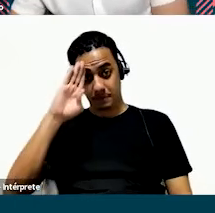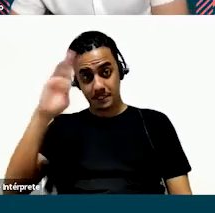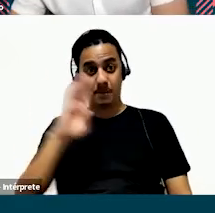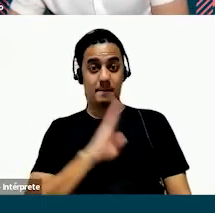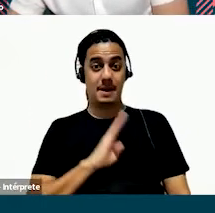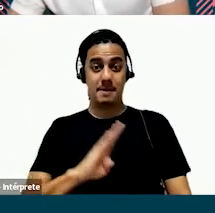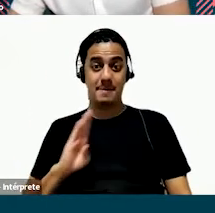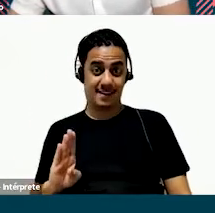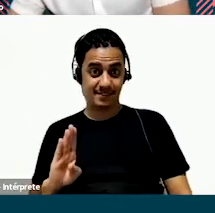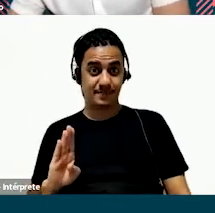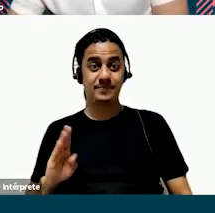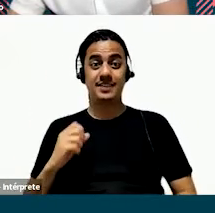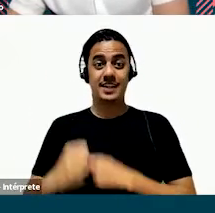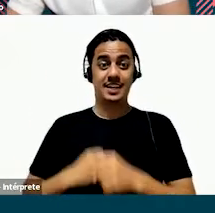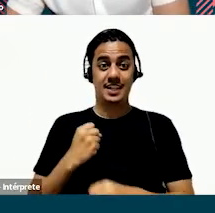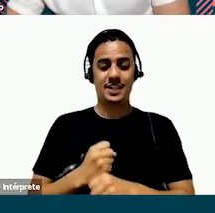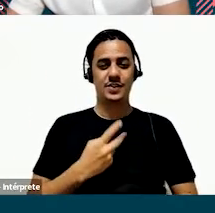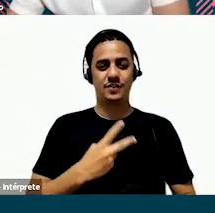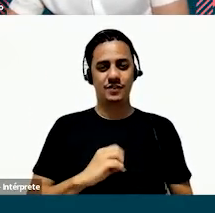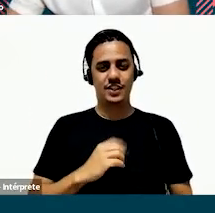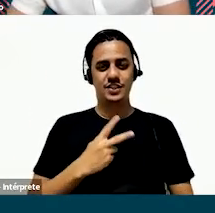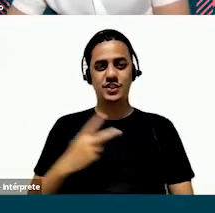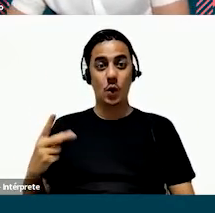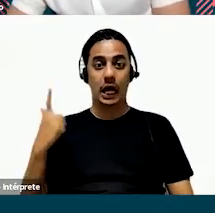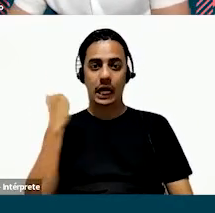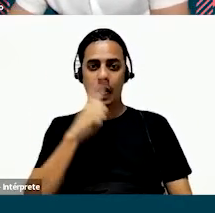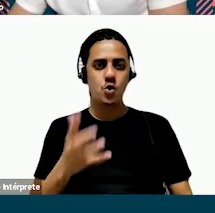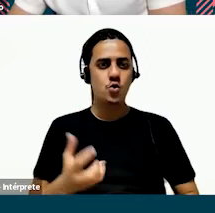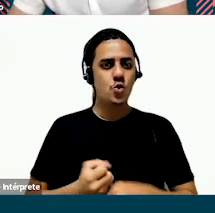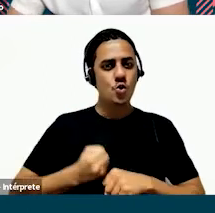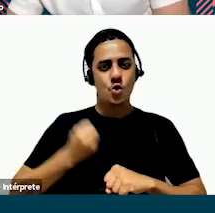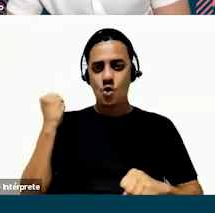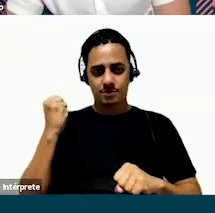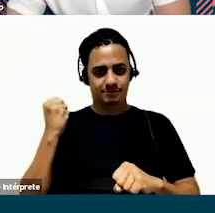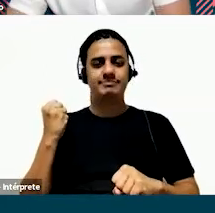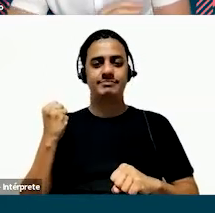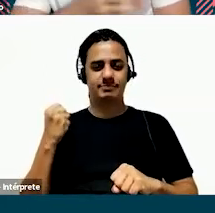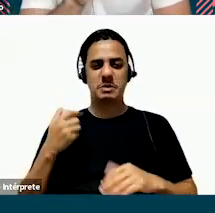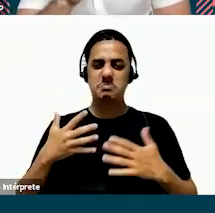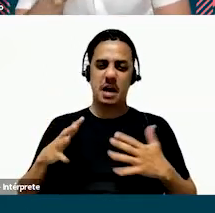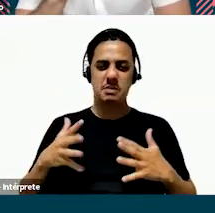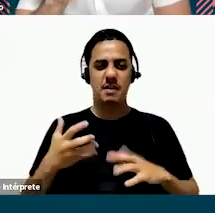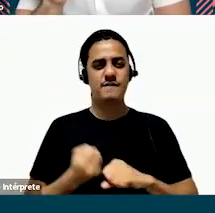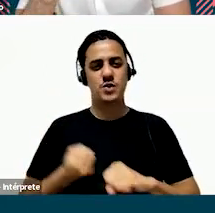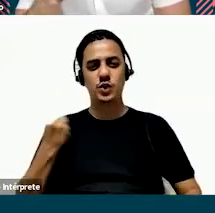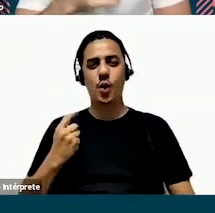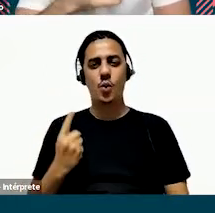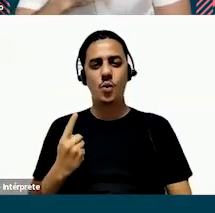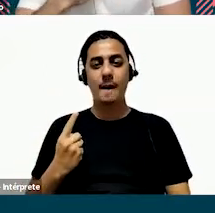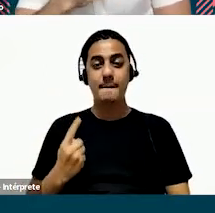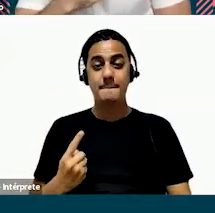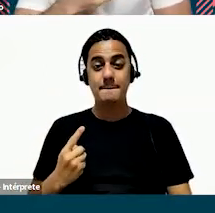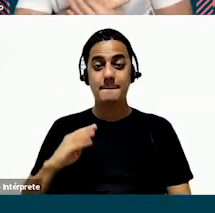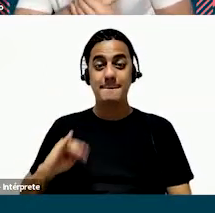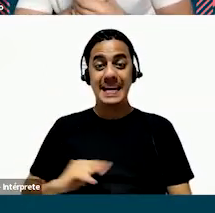maior reality show do Brasil, que em 2022 bateu recorde de faturamento. Ele ganhou ali, faturou mais ou menos